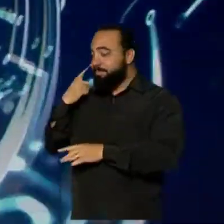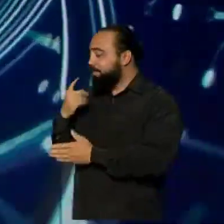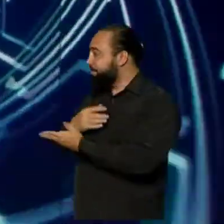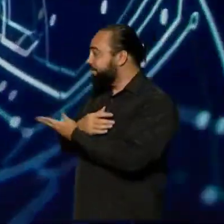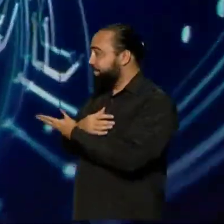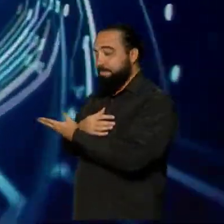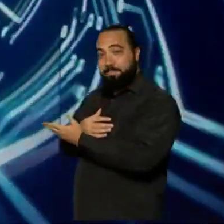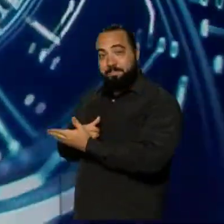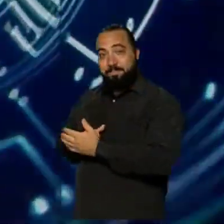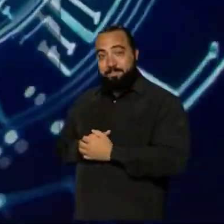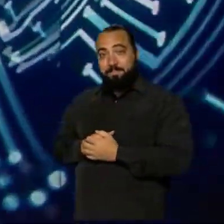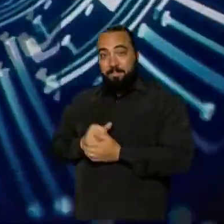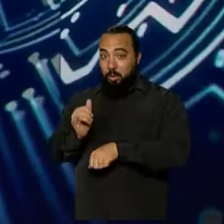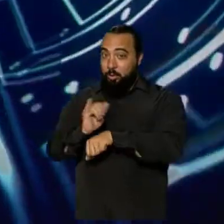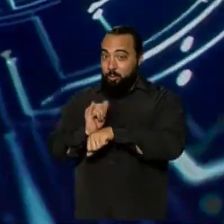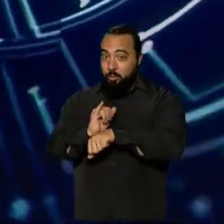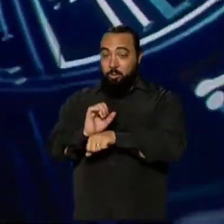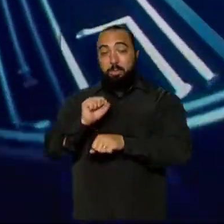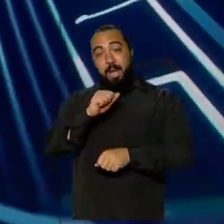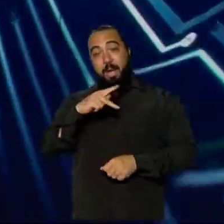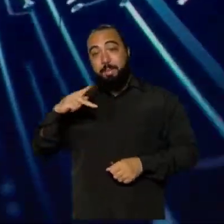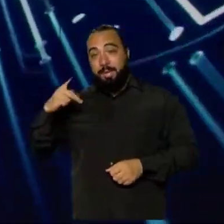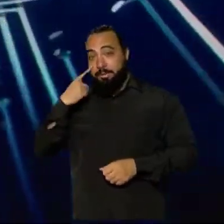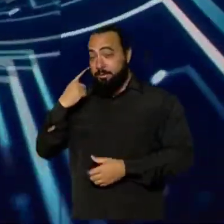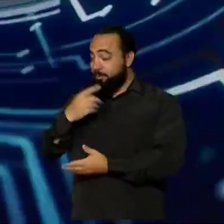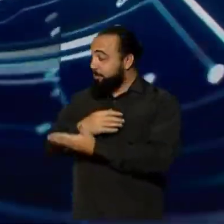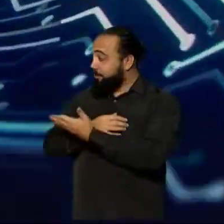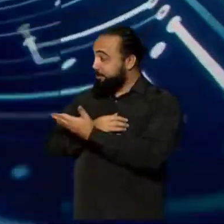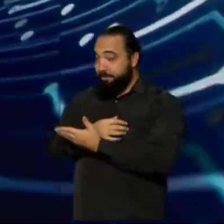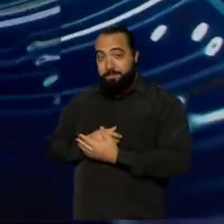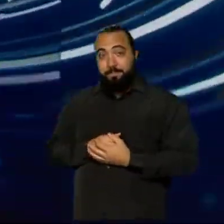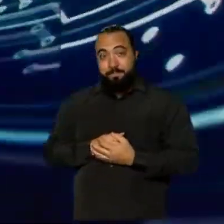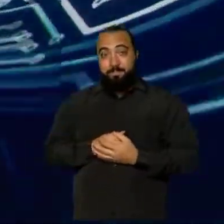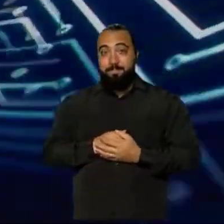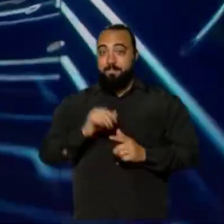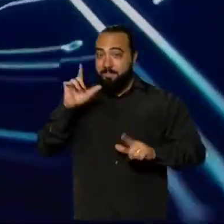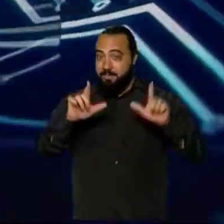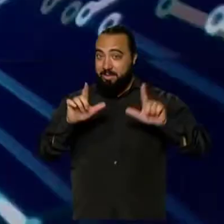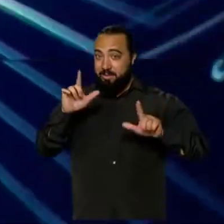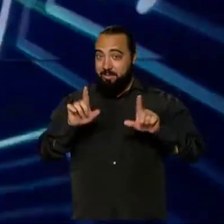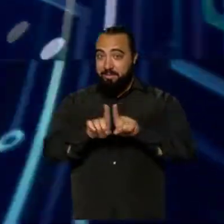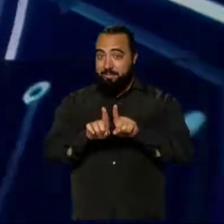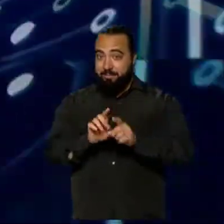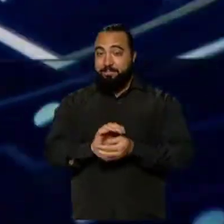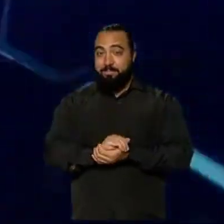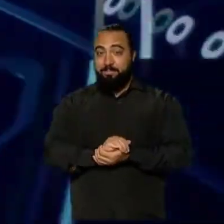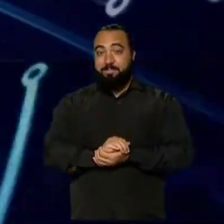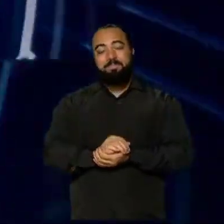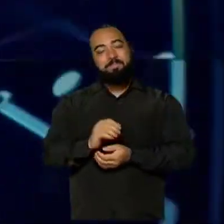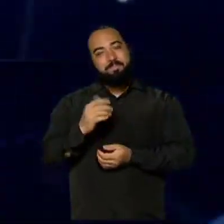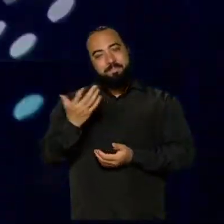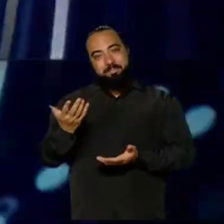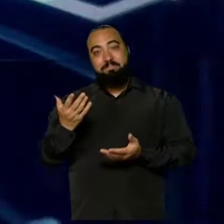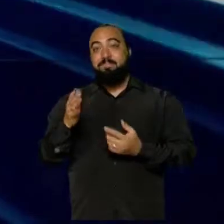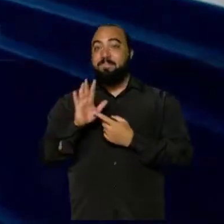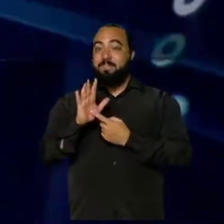TV Brasil no YouTube ou acompanhar tudo pelo aplicativo TV Brasil Play. É isso aí, pessoal.